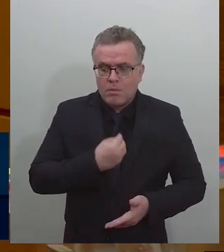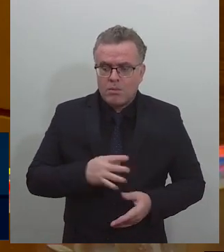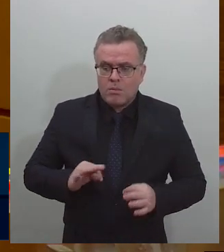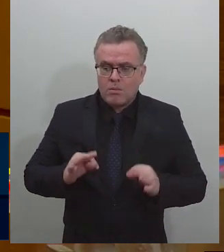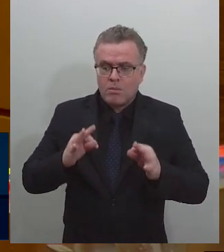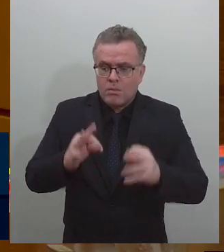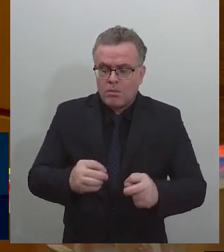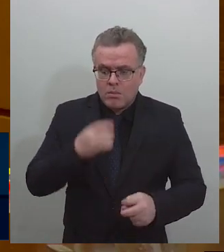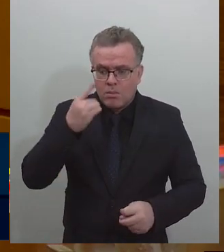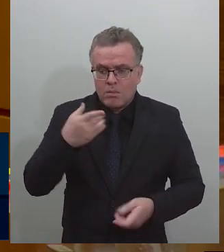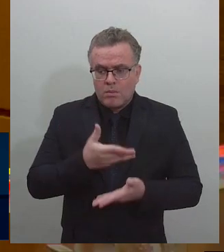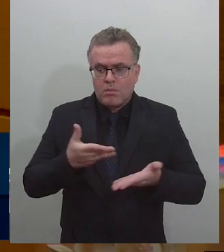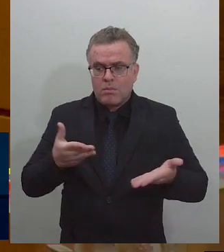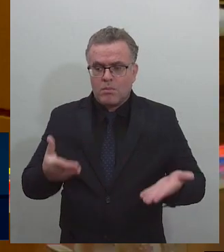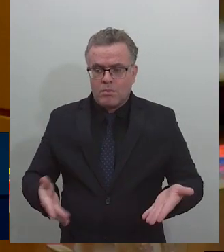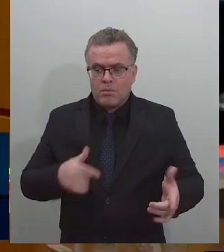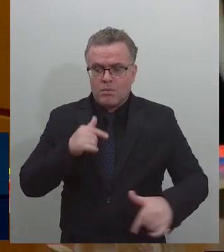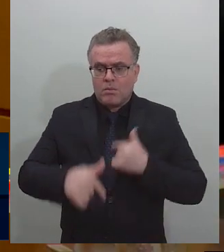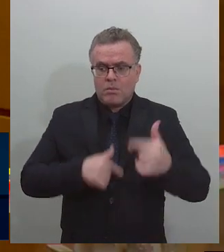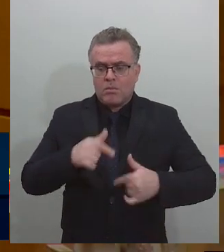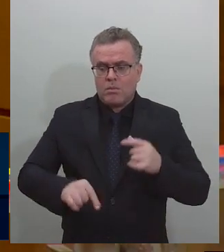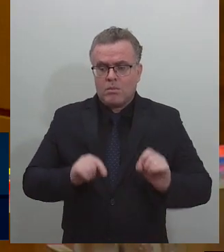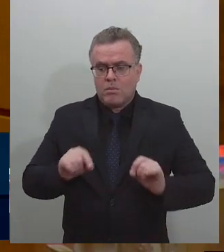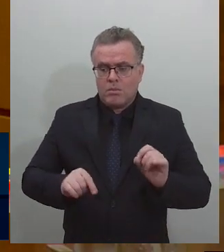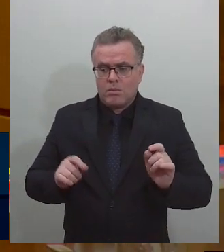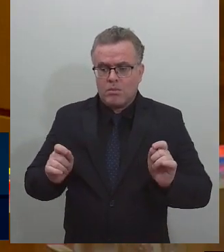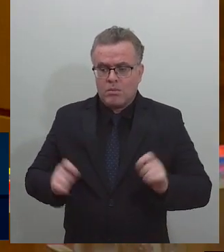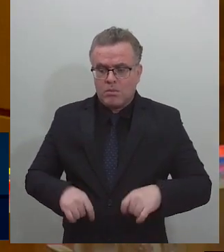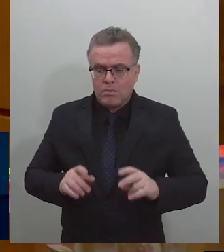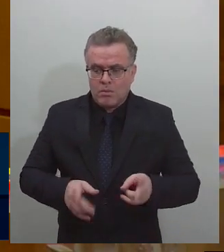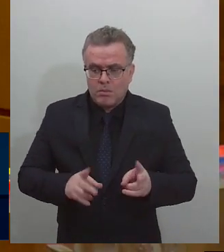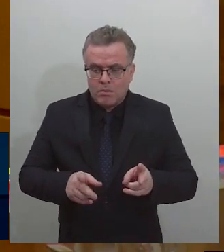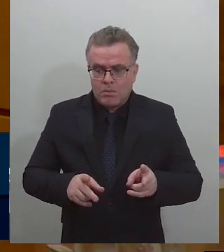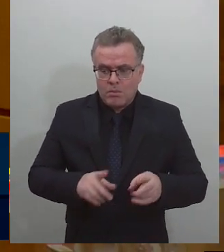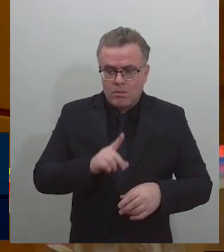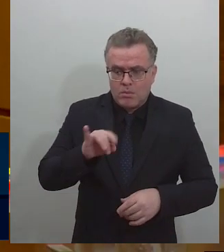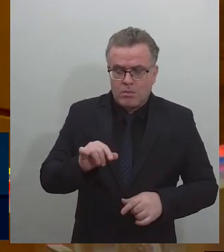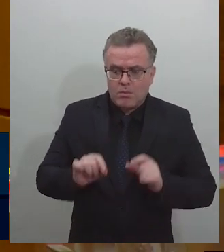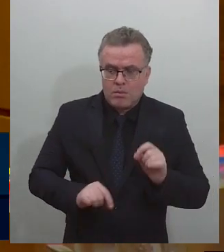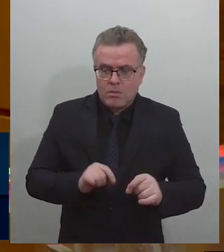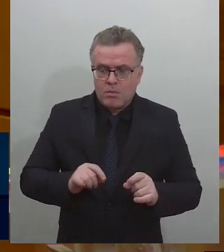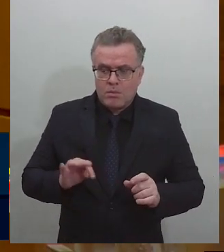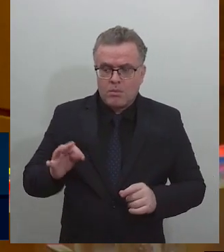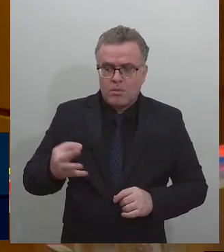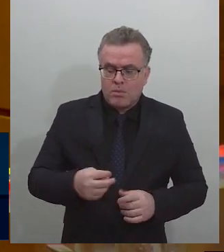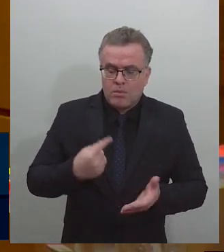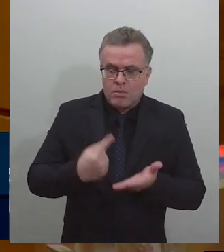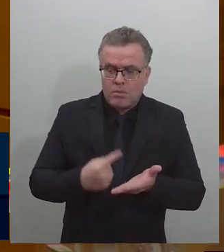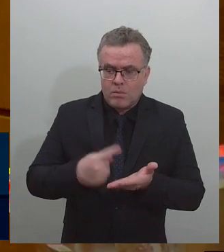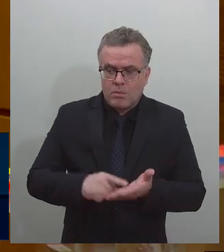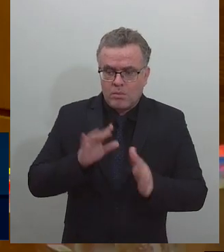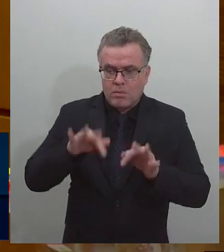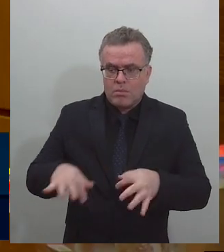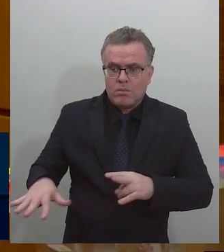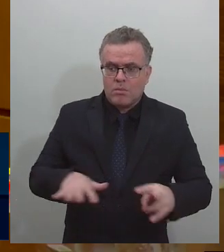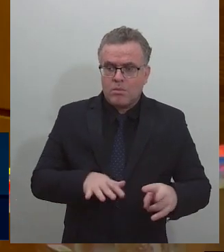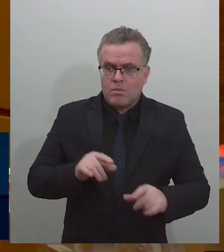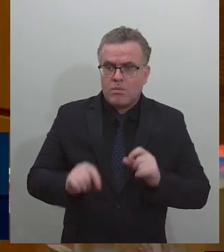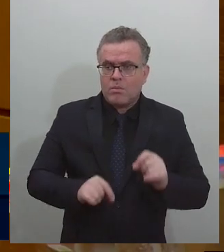operações são realizadas todos os finais de semana e em período de feriado.